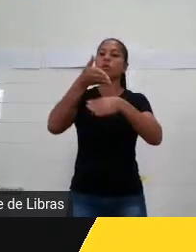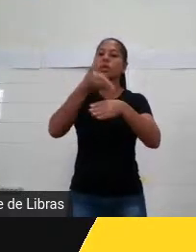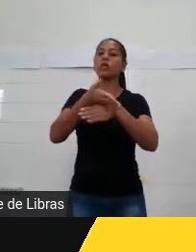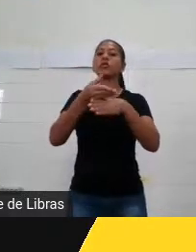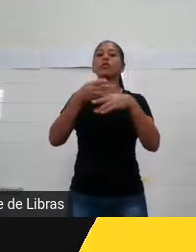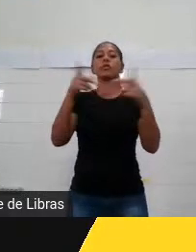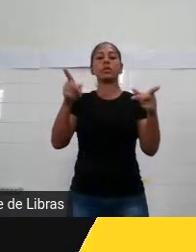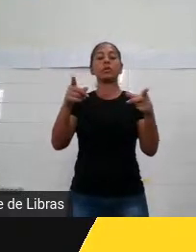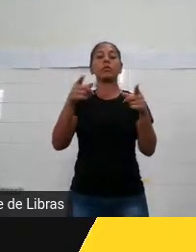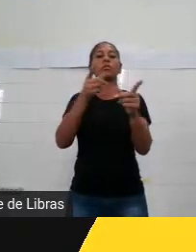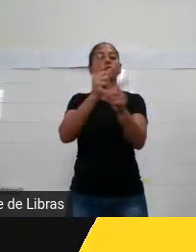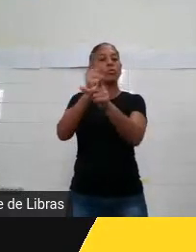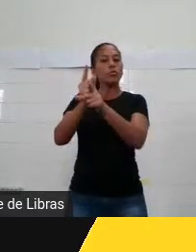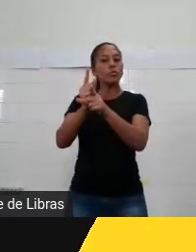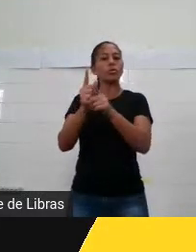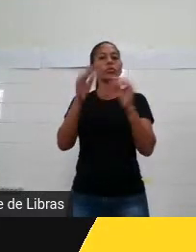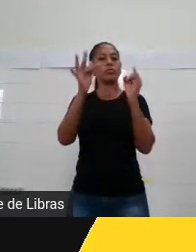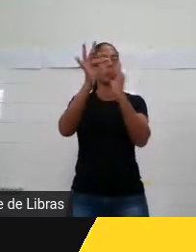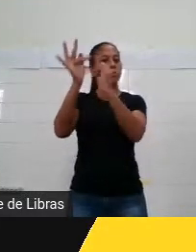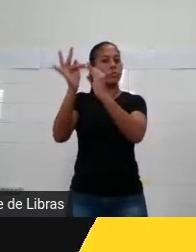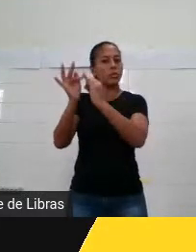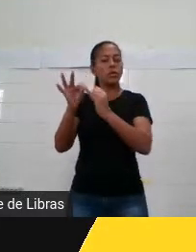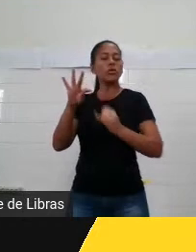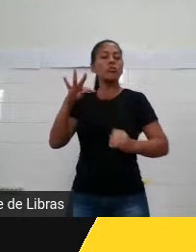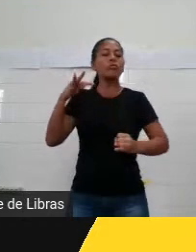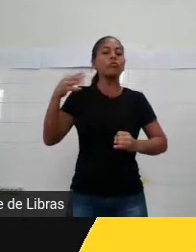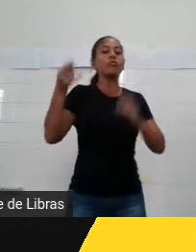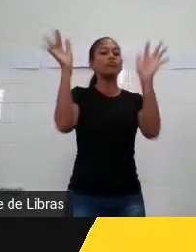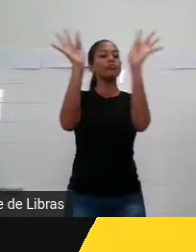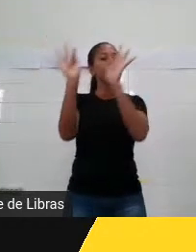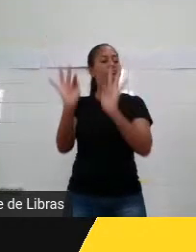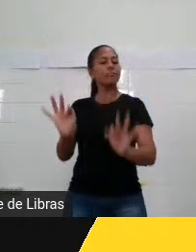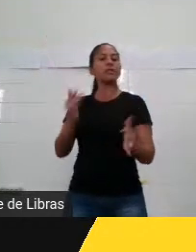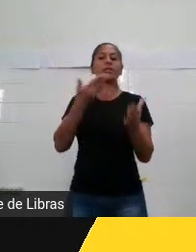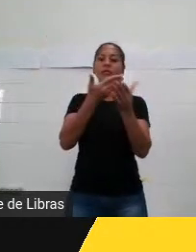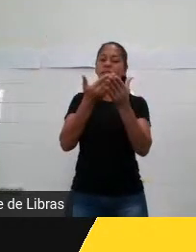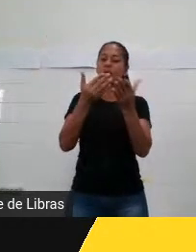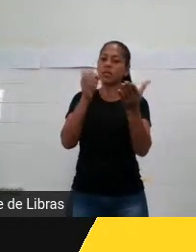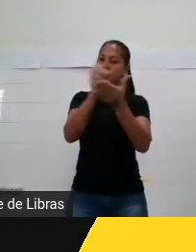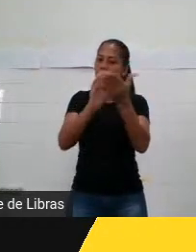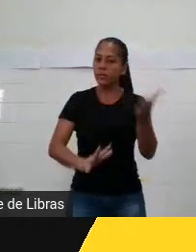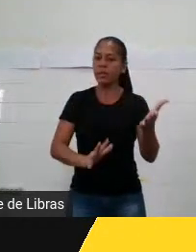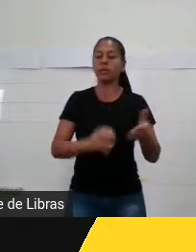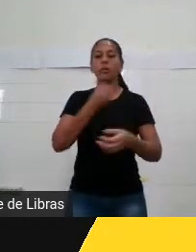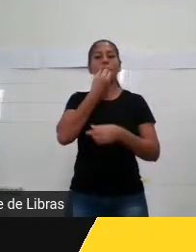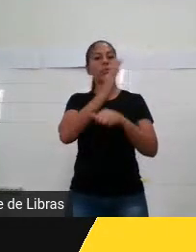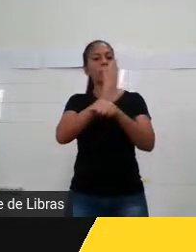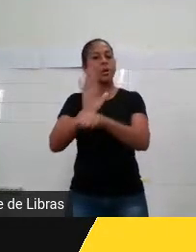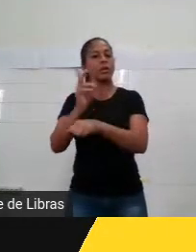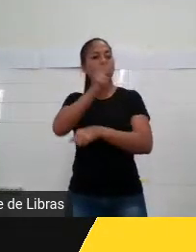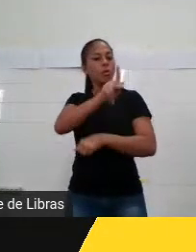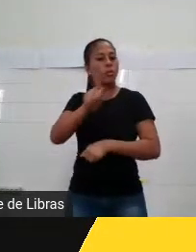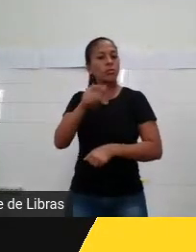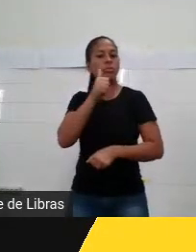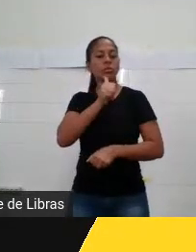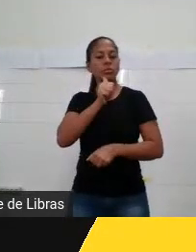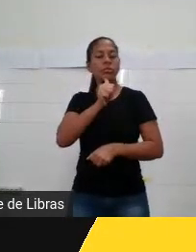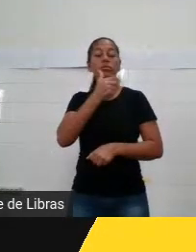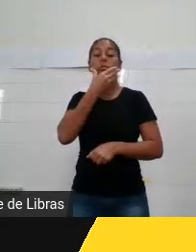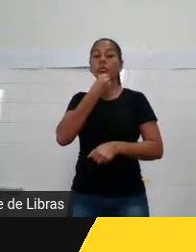e elas muito nos honram nessa atividade. Boa tarde, Rodrigo. Passo a palavra para você.